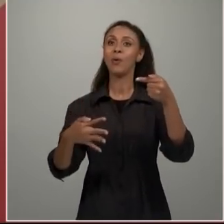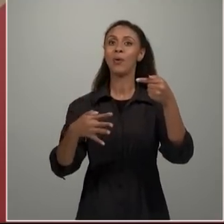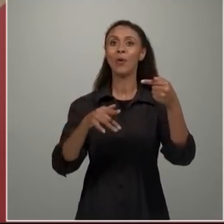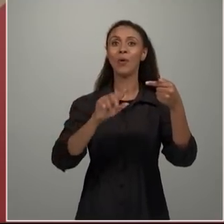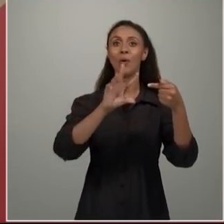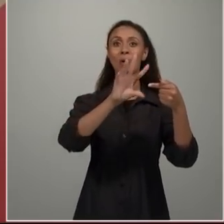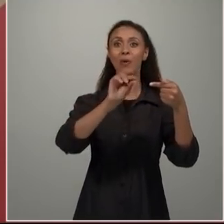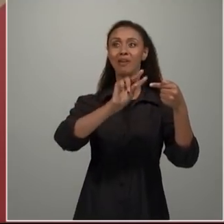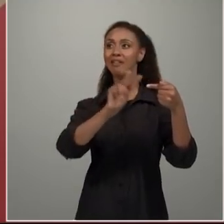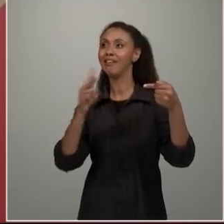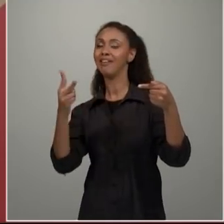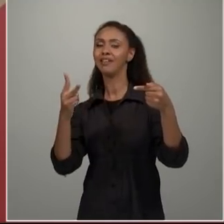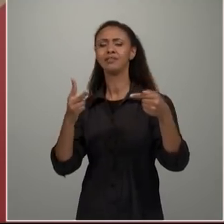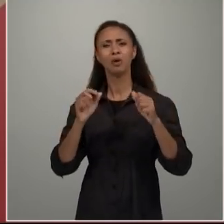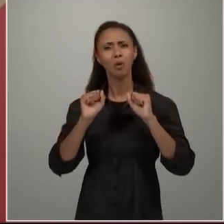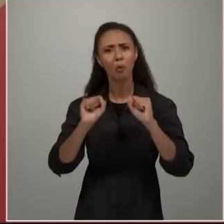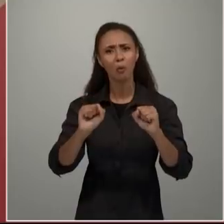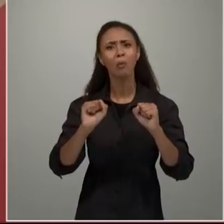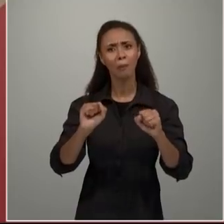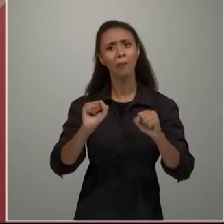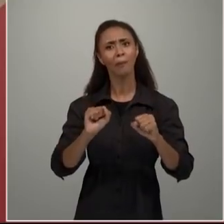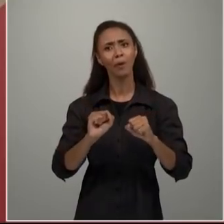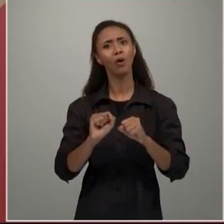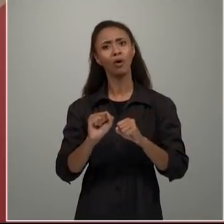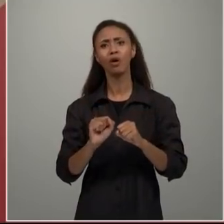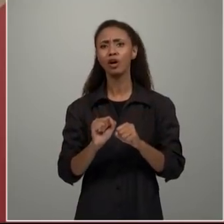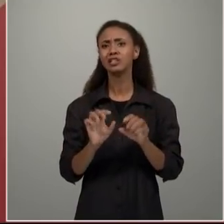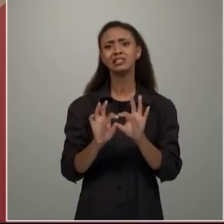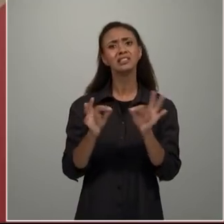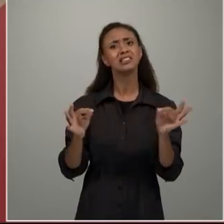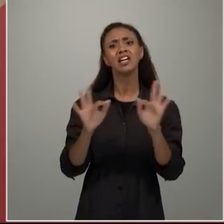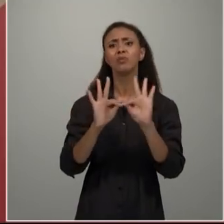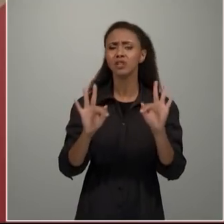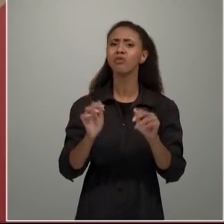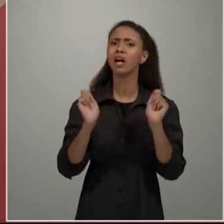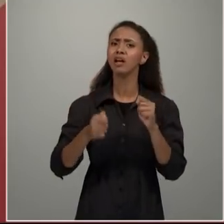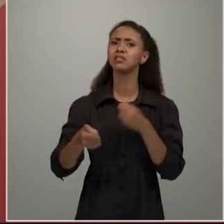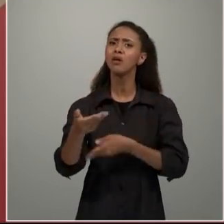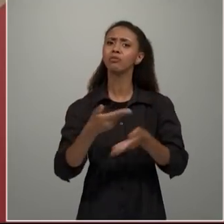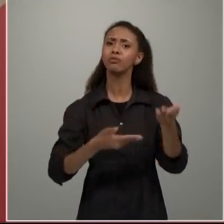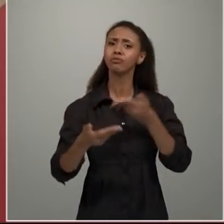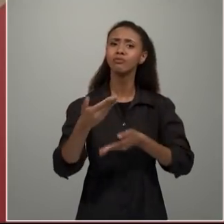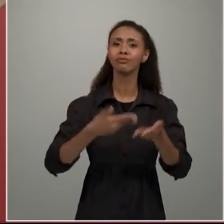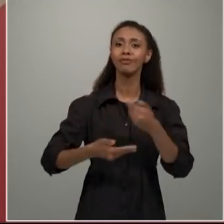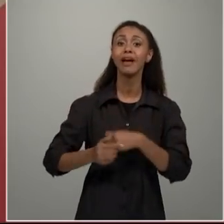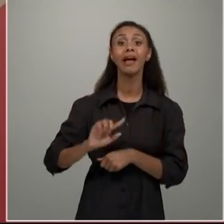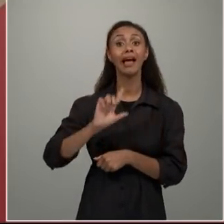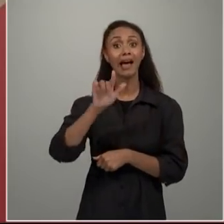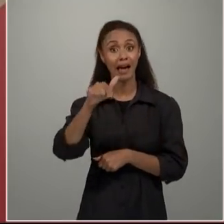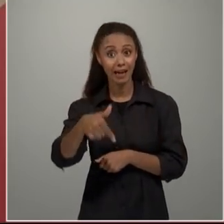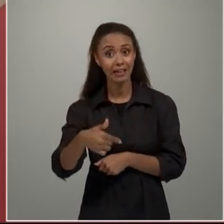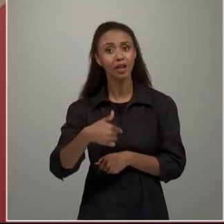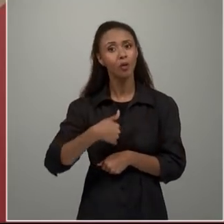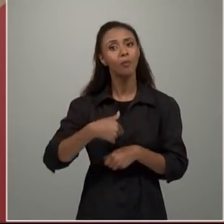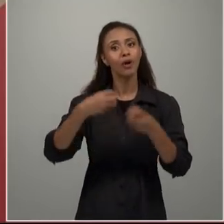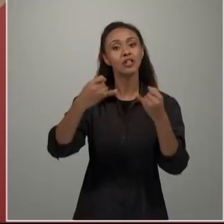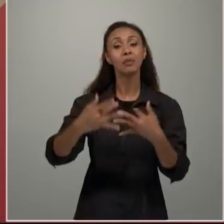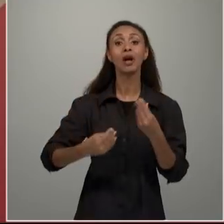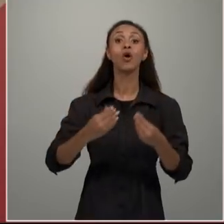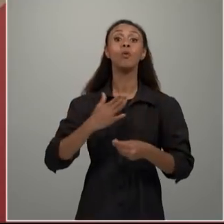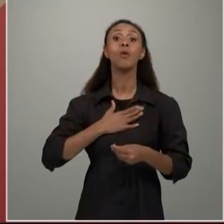manda nem que a gente vai trabalhando com frases simples depois uma próxima aula contra vocês como foi a minha aventura com frases em